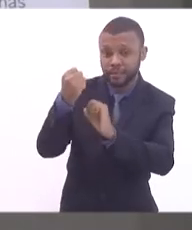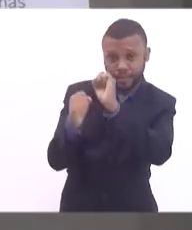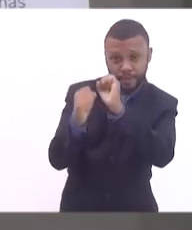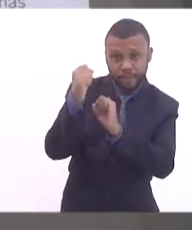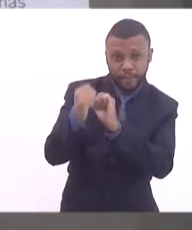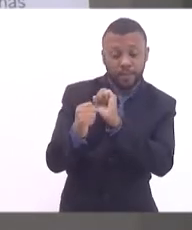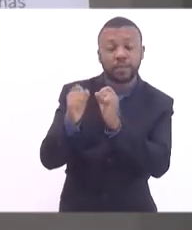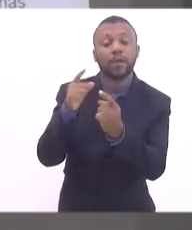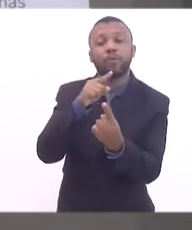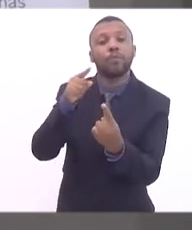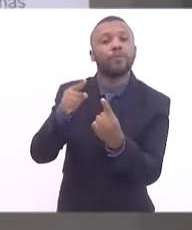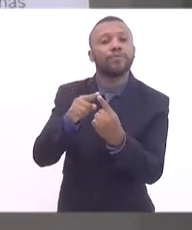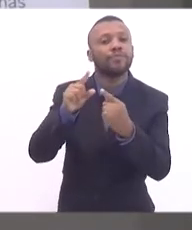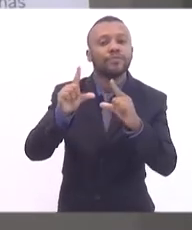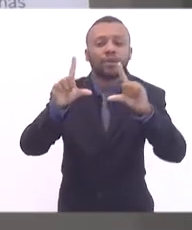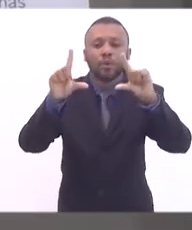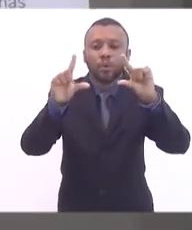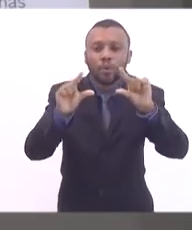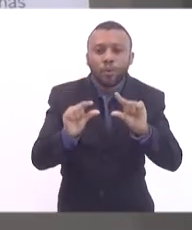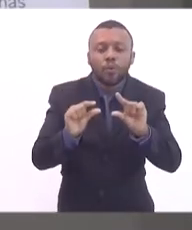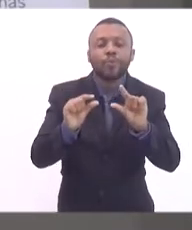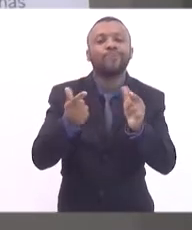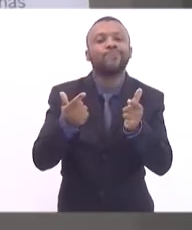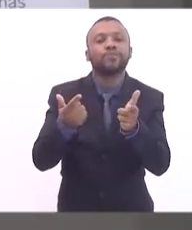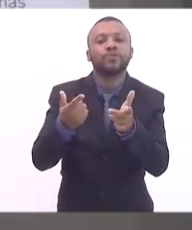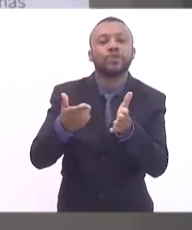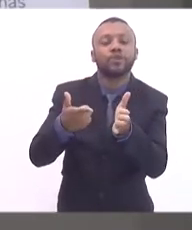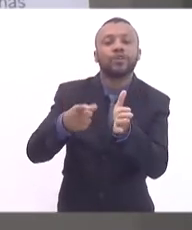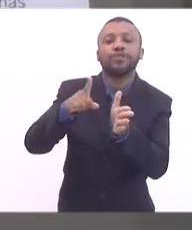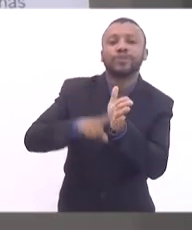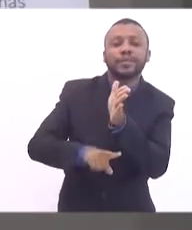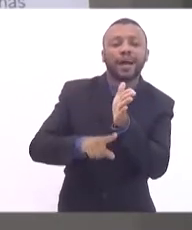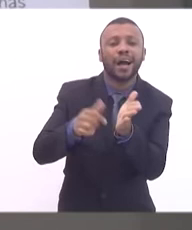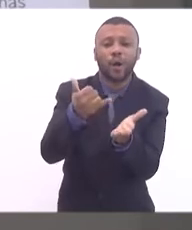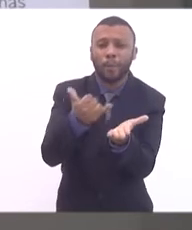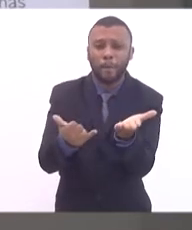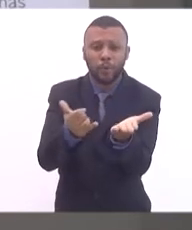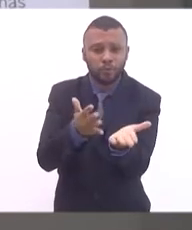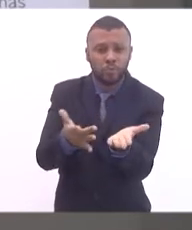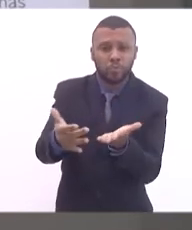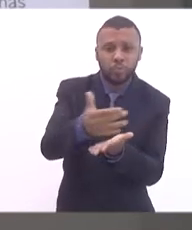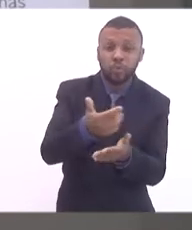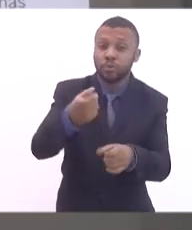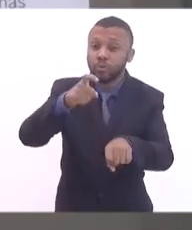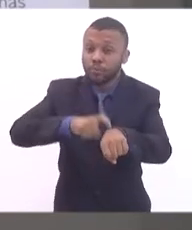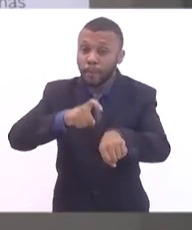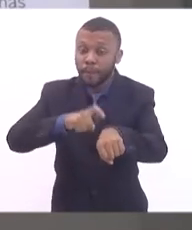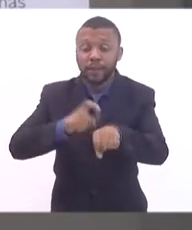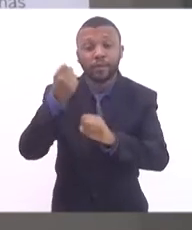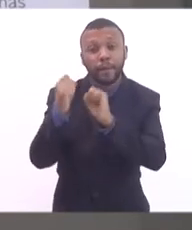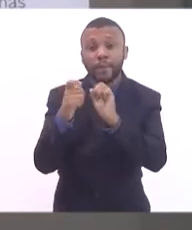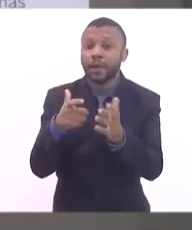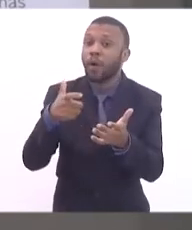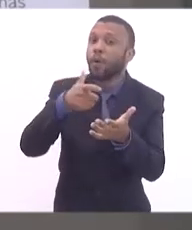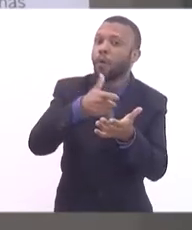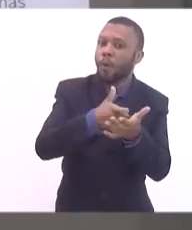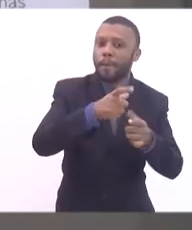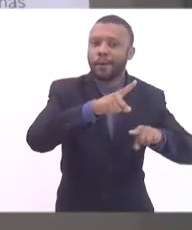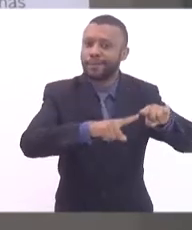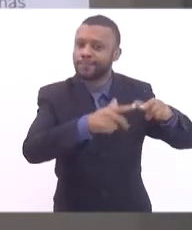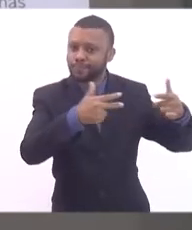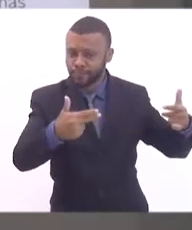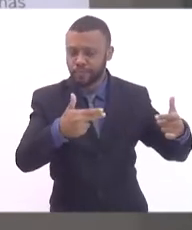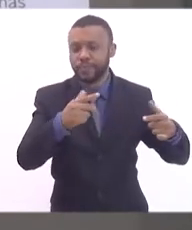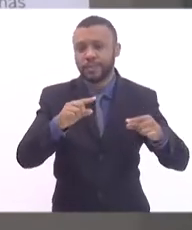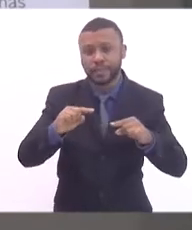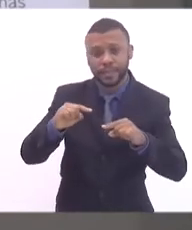diminuir o tirar o imposto do momento que a empresa compra aquela mercadoria que ele bem e jogar por elas